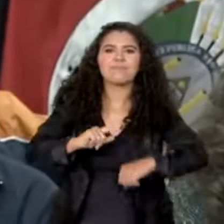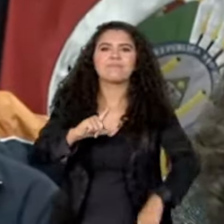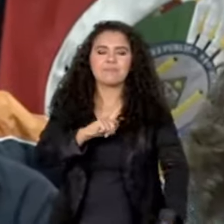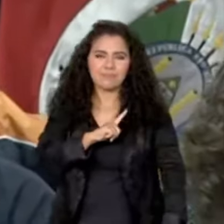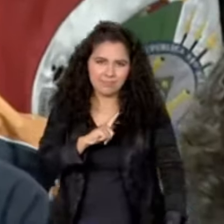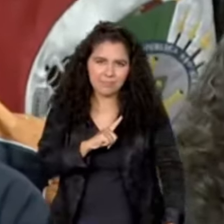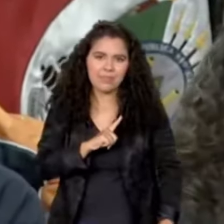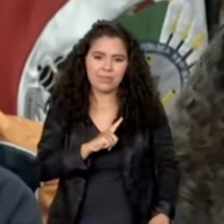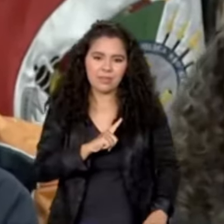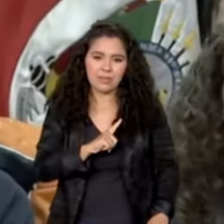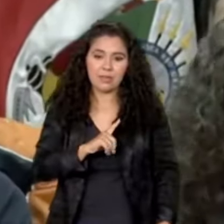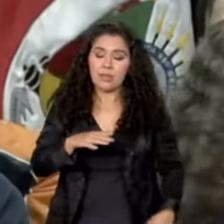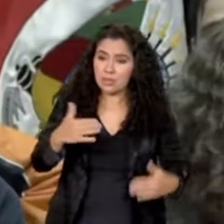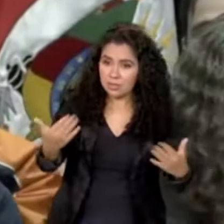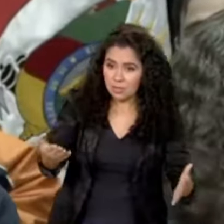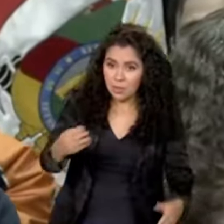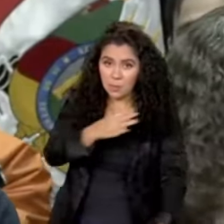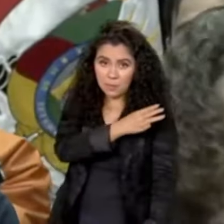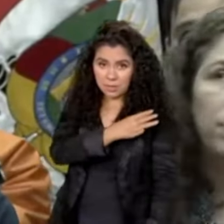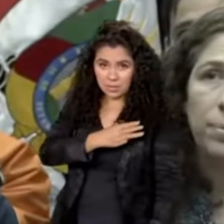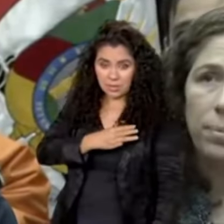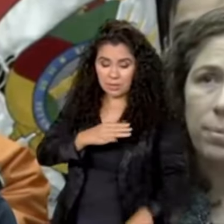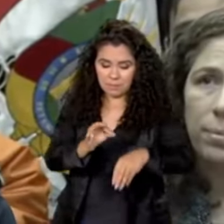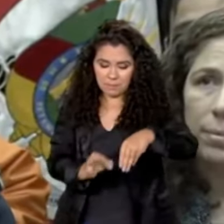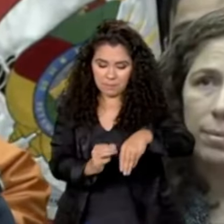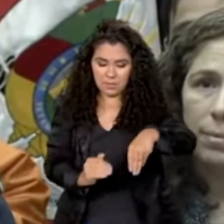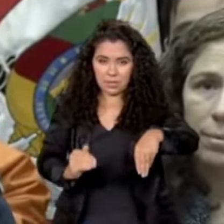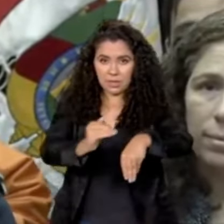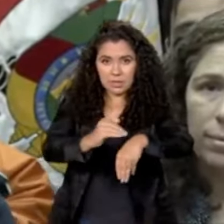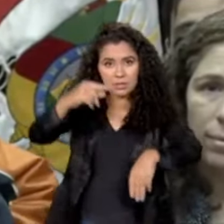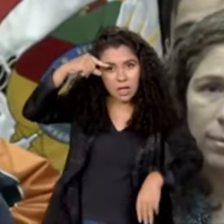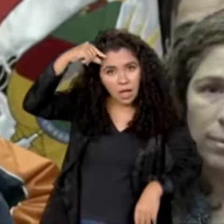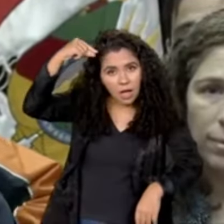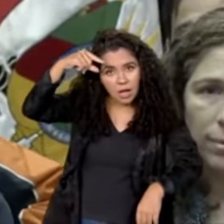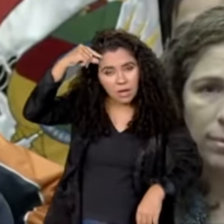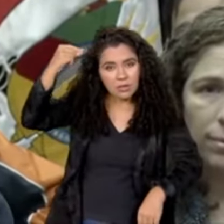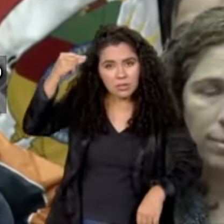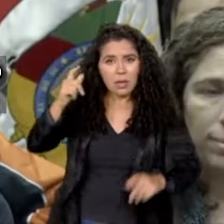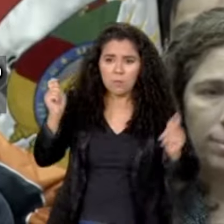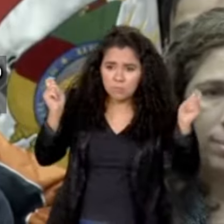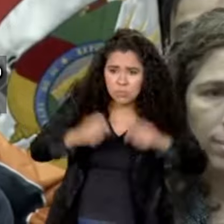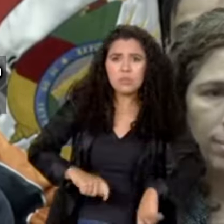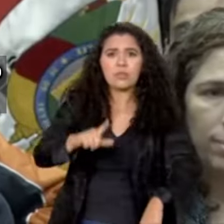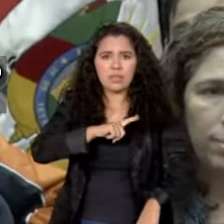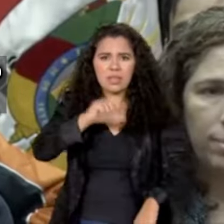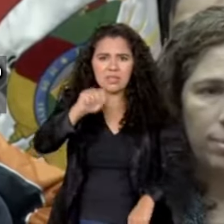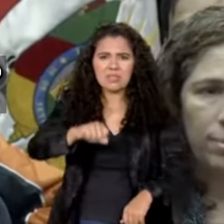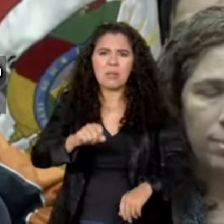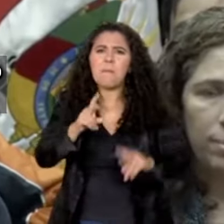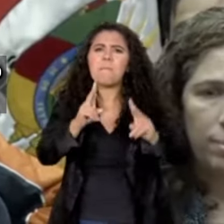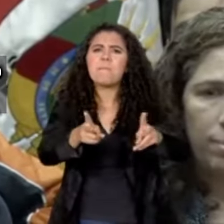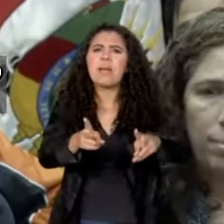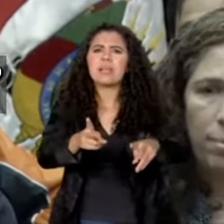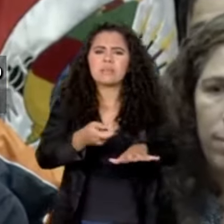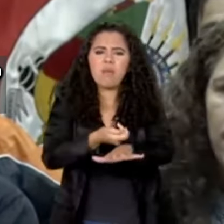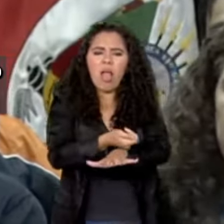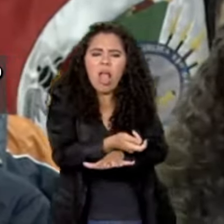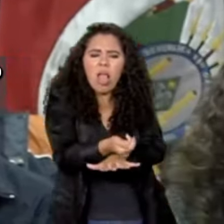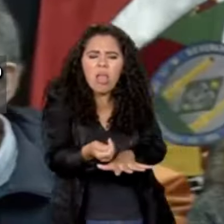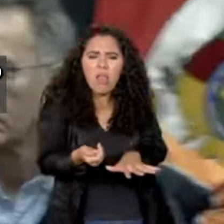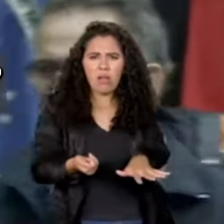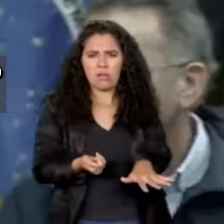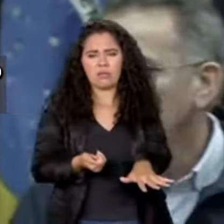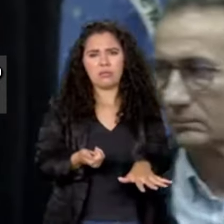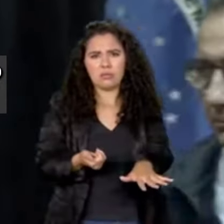É possível, ministro Barroso, apesar da nojeira da fake news, é possível, apesar